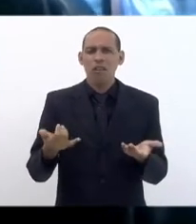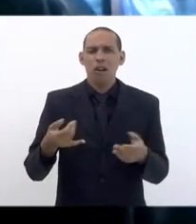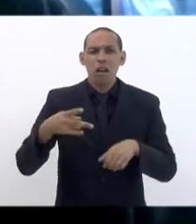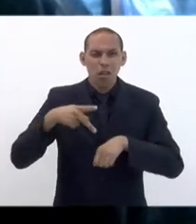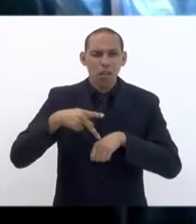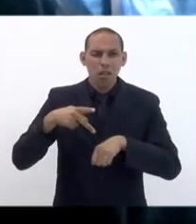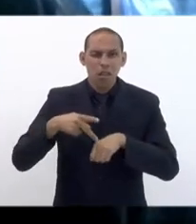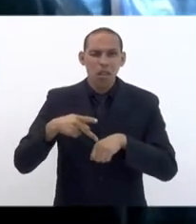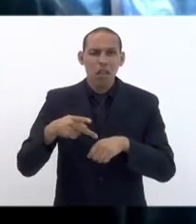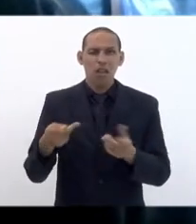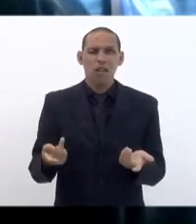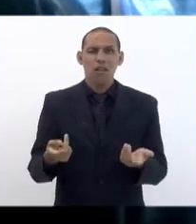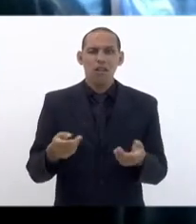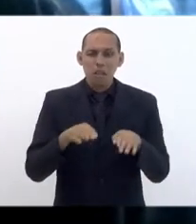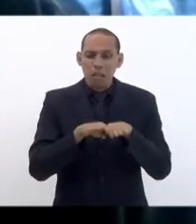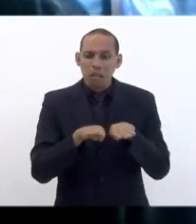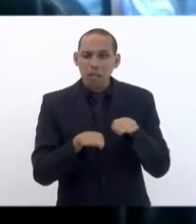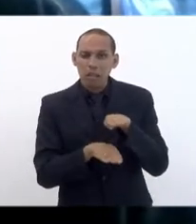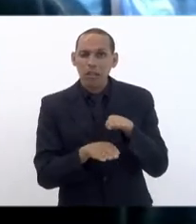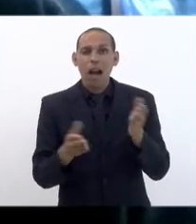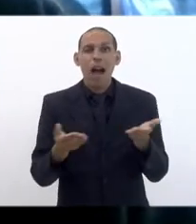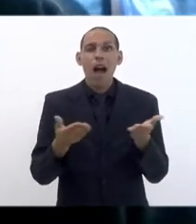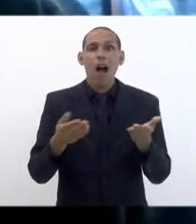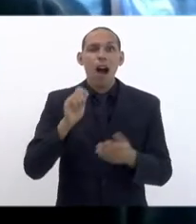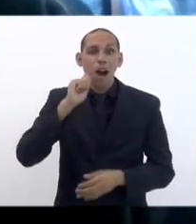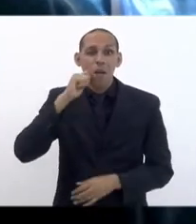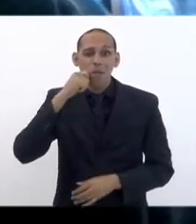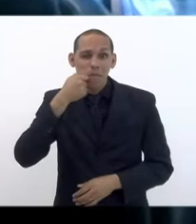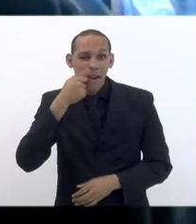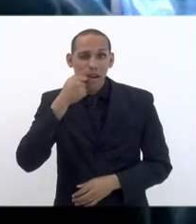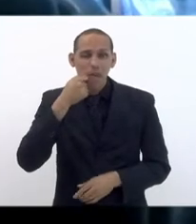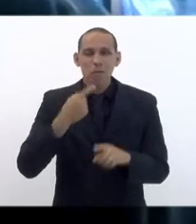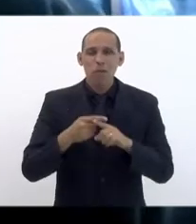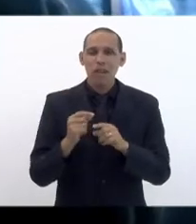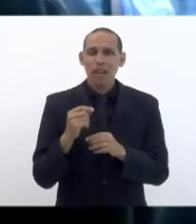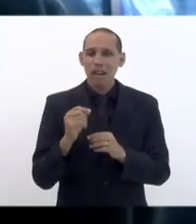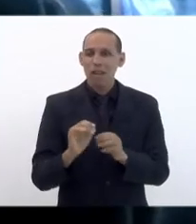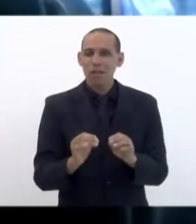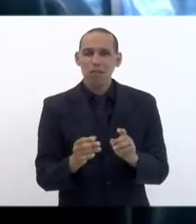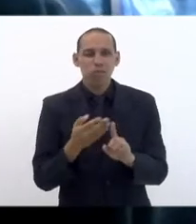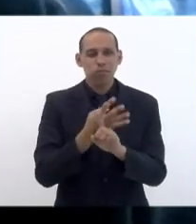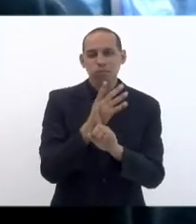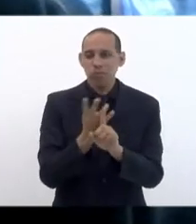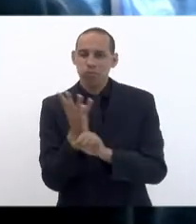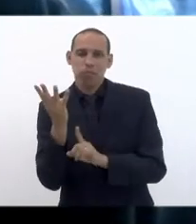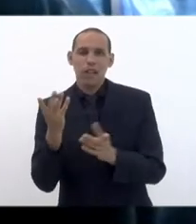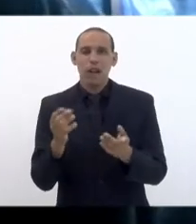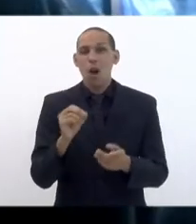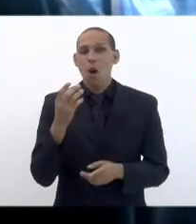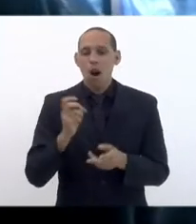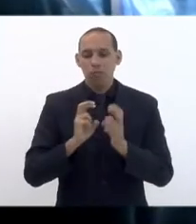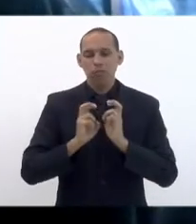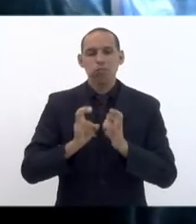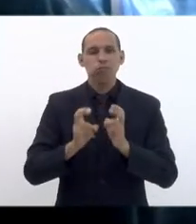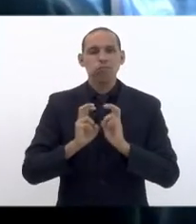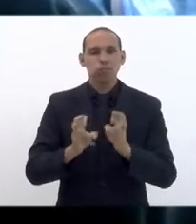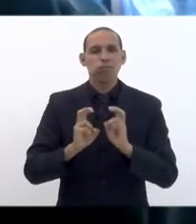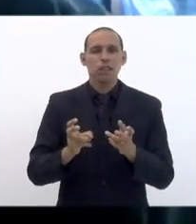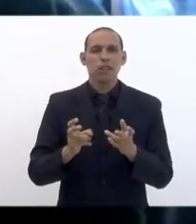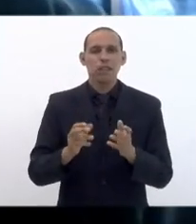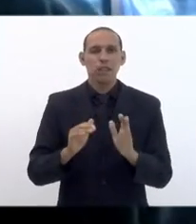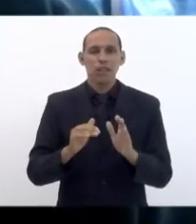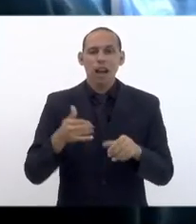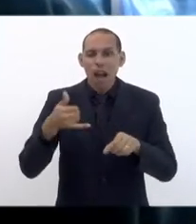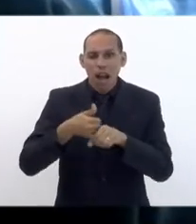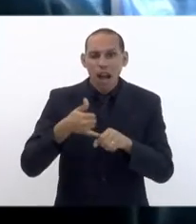pão, que vai ficar caro por causa do trigo. Ninguém fala de subsidiar o trem, que já está chegando a R$7. Já querem subsidiar a